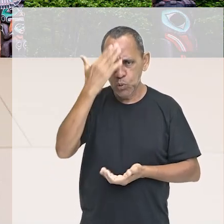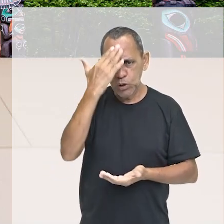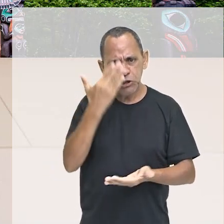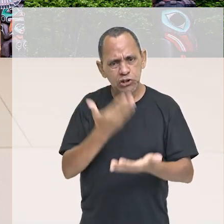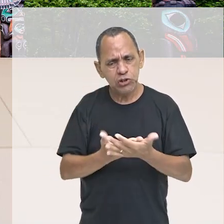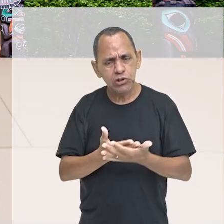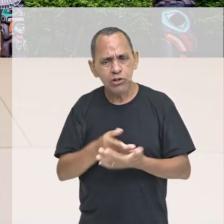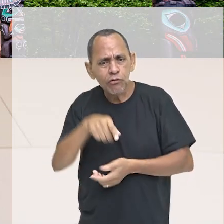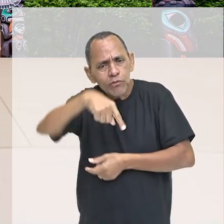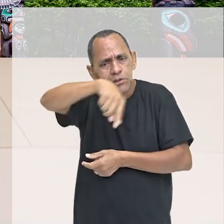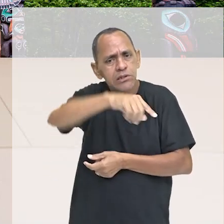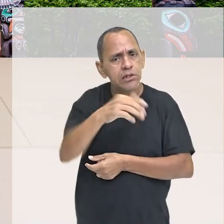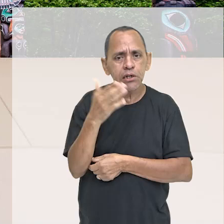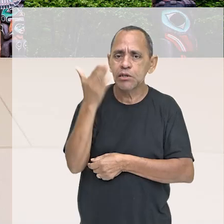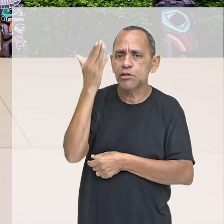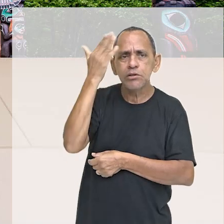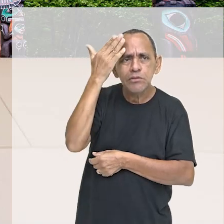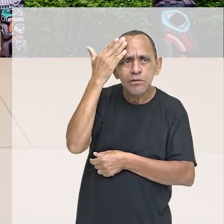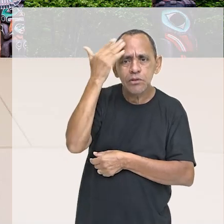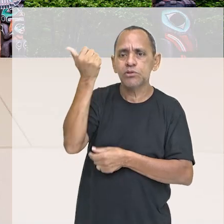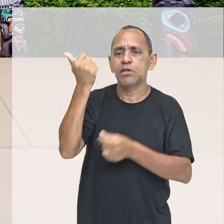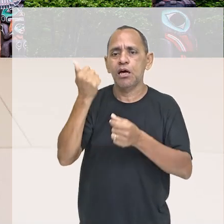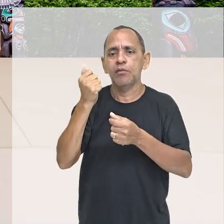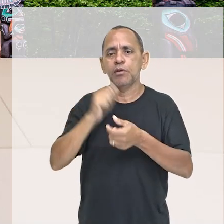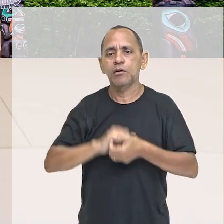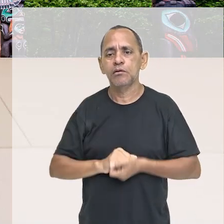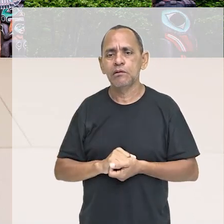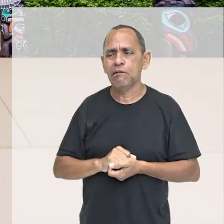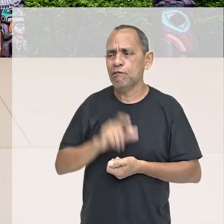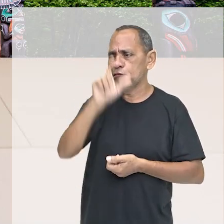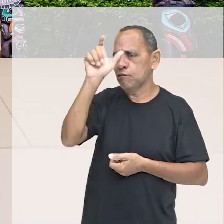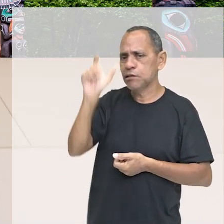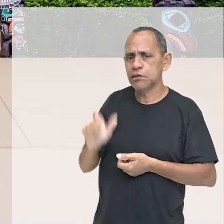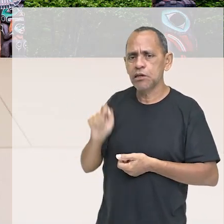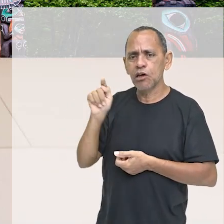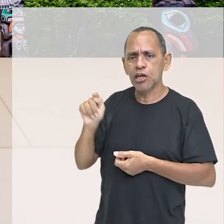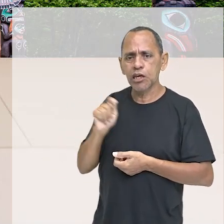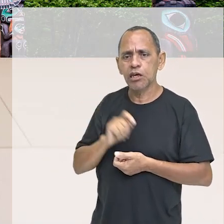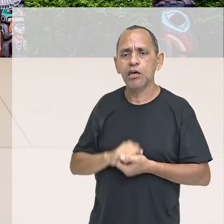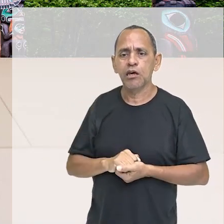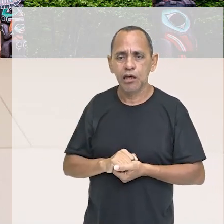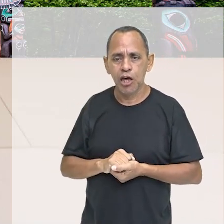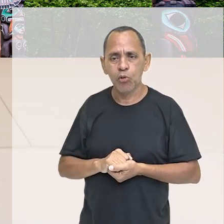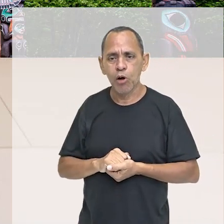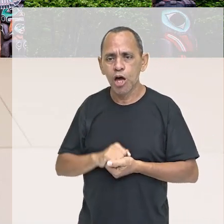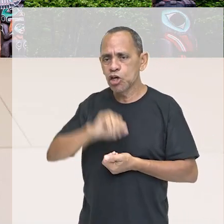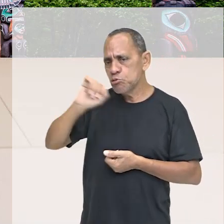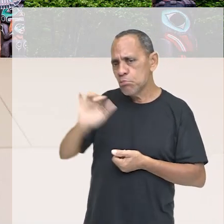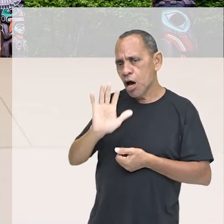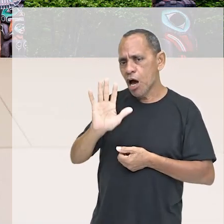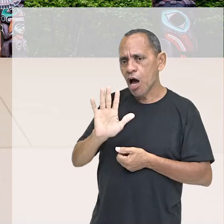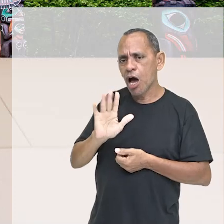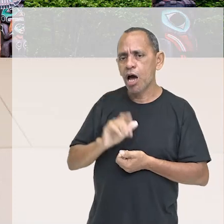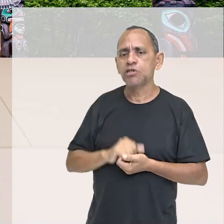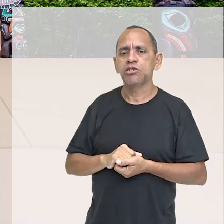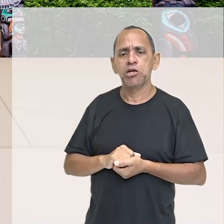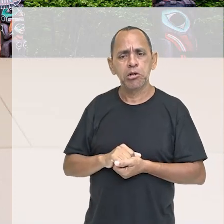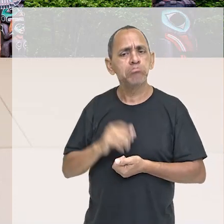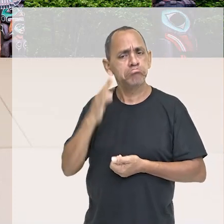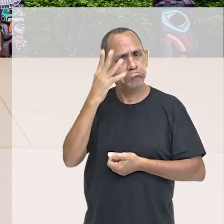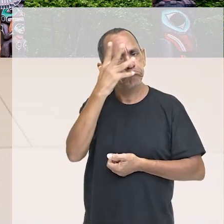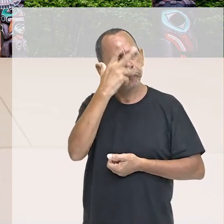significado. É apenas uma estátua, uma escultura, por sinal muito